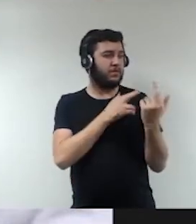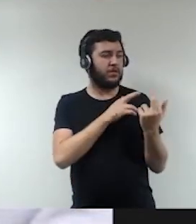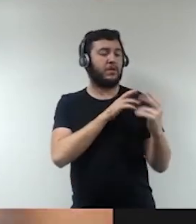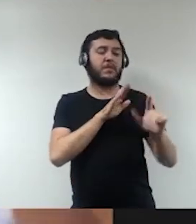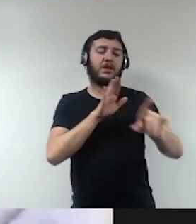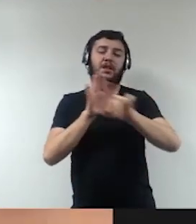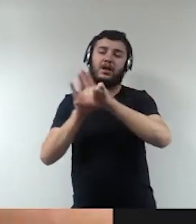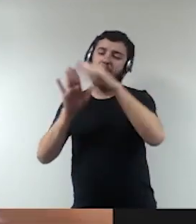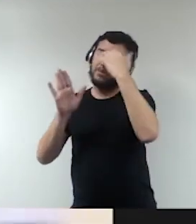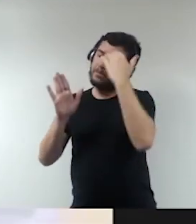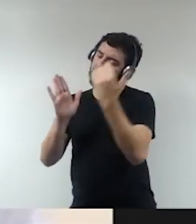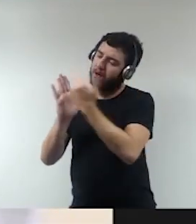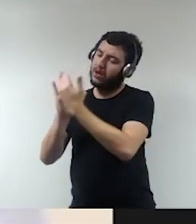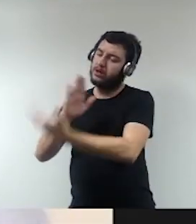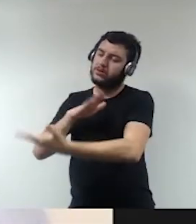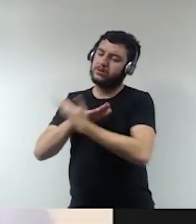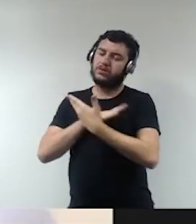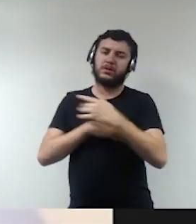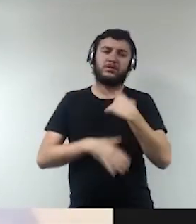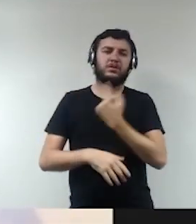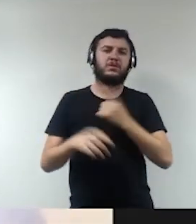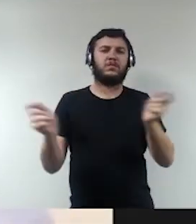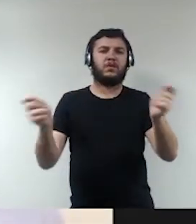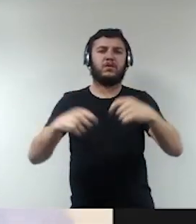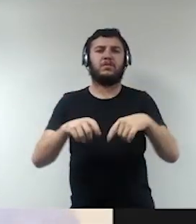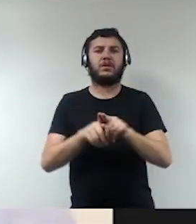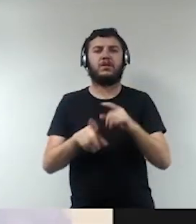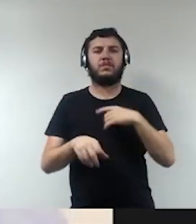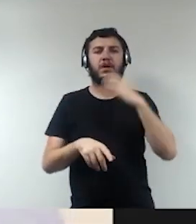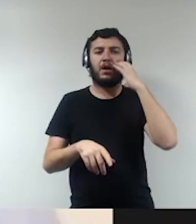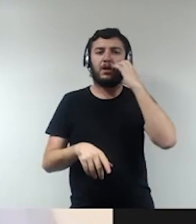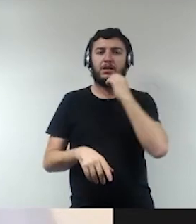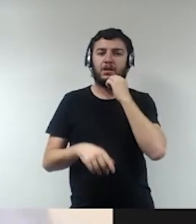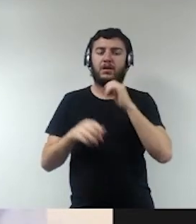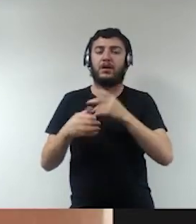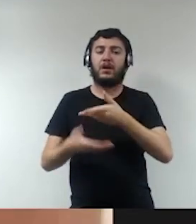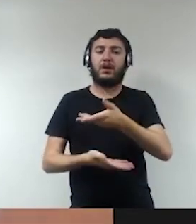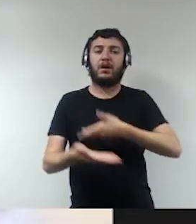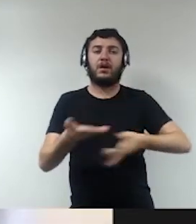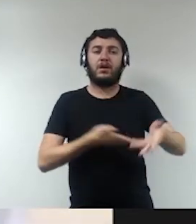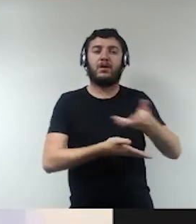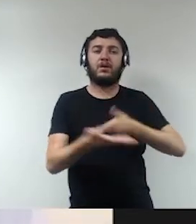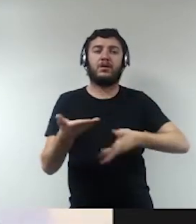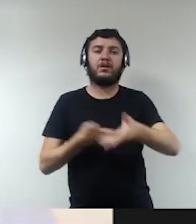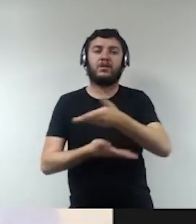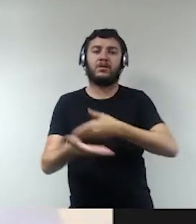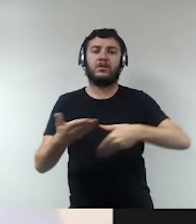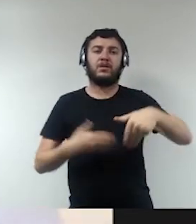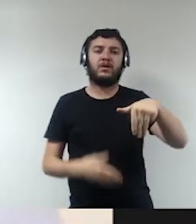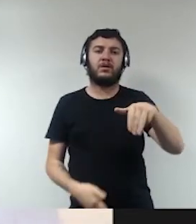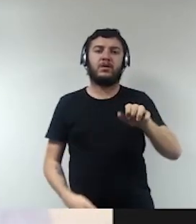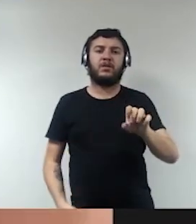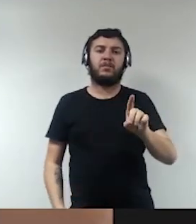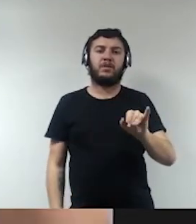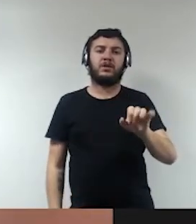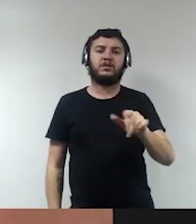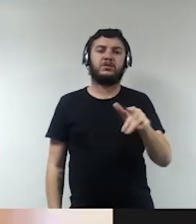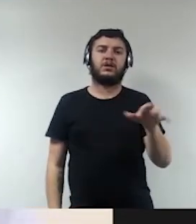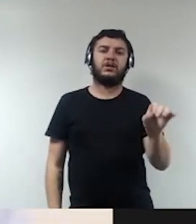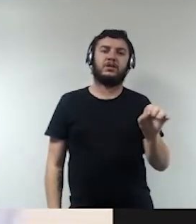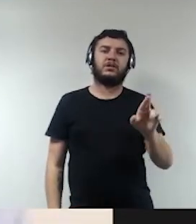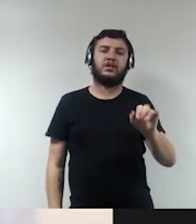a gente a uma possibilidade maior de adesão à mediação em RJ. Então, é como eu vejo o PL, como ele